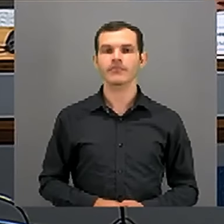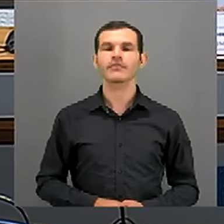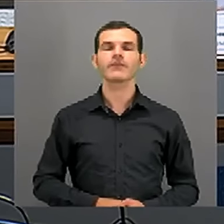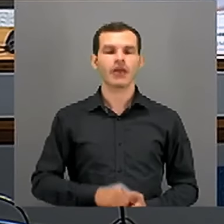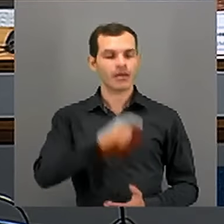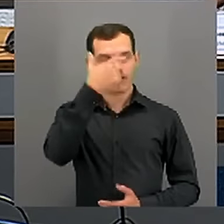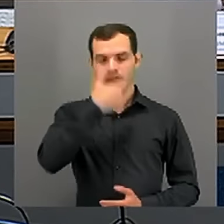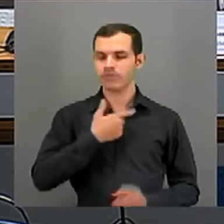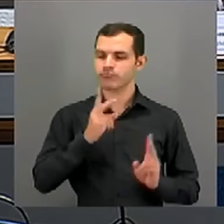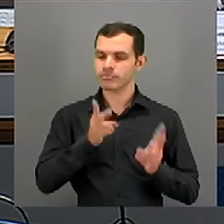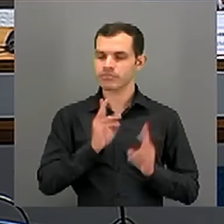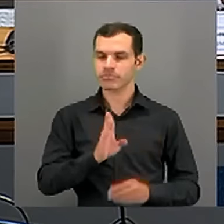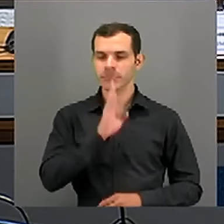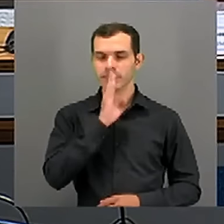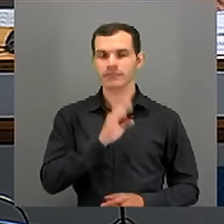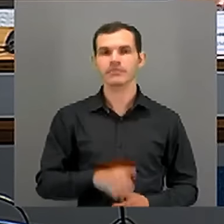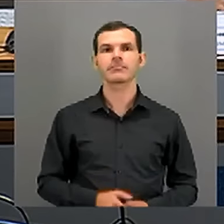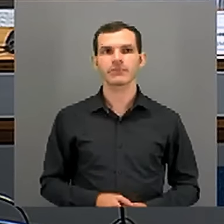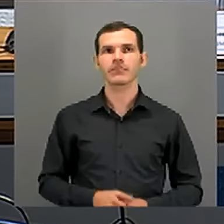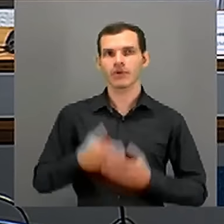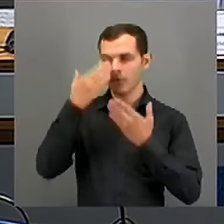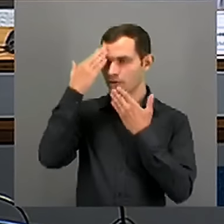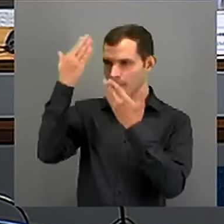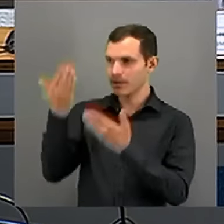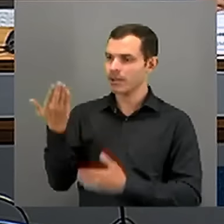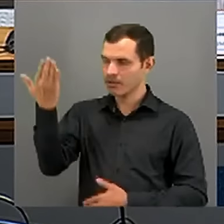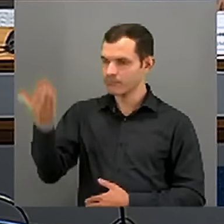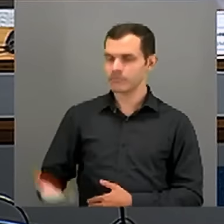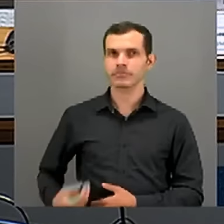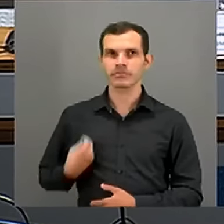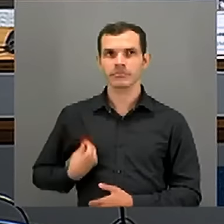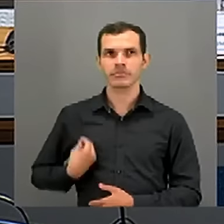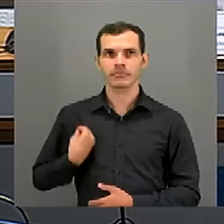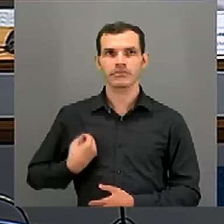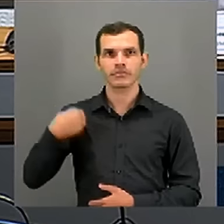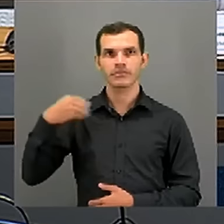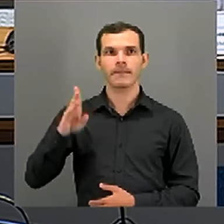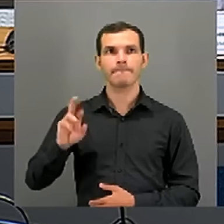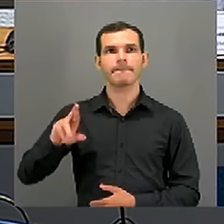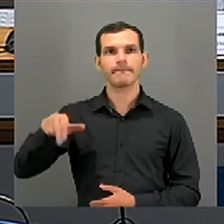Permanecerei em silêncio, Fernando. Muito obrigado pela sua presença, senhor Bruno.